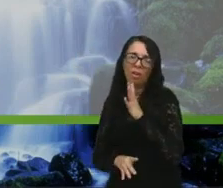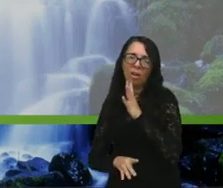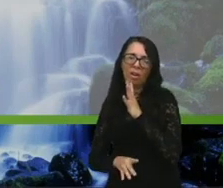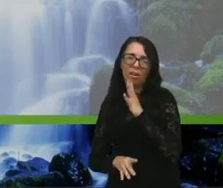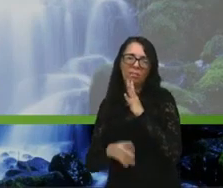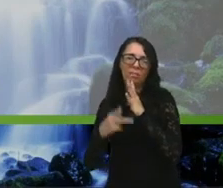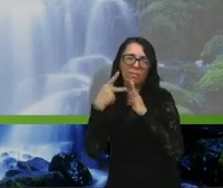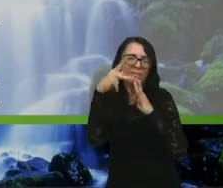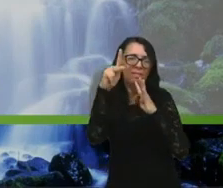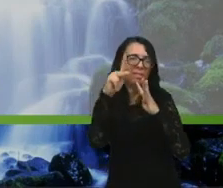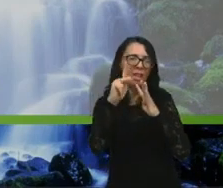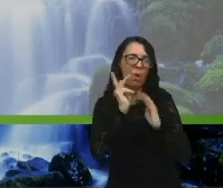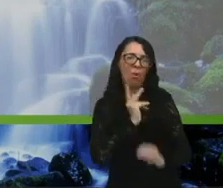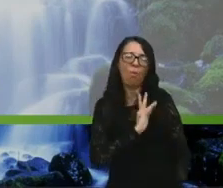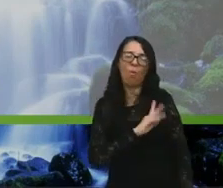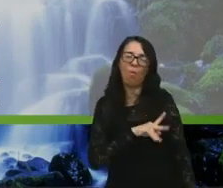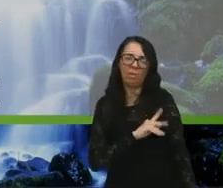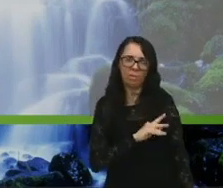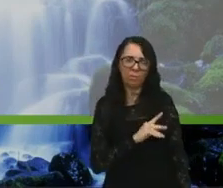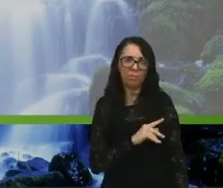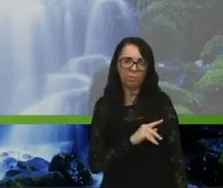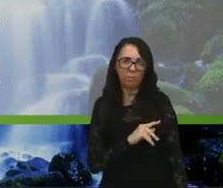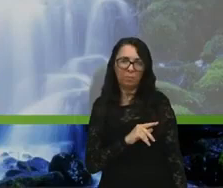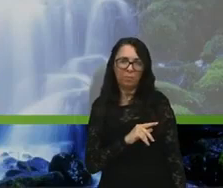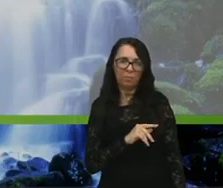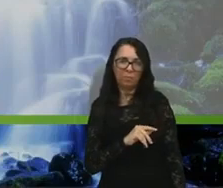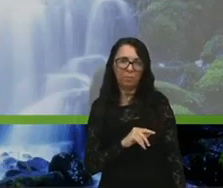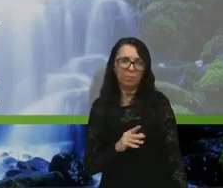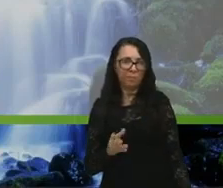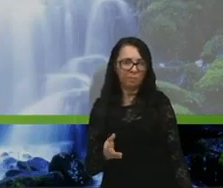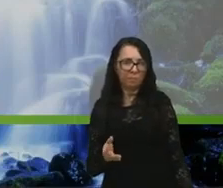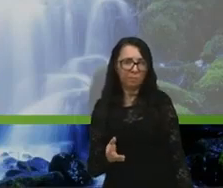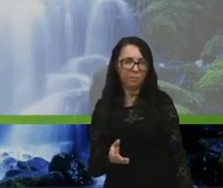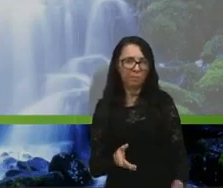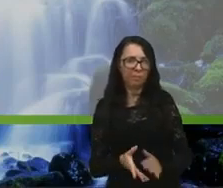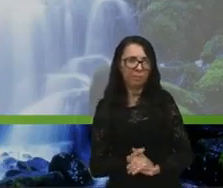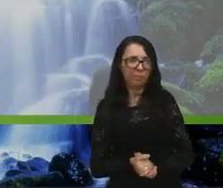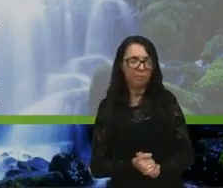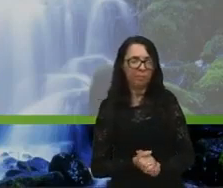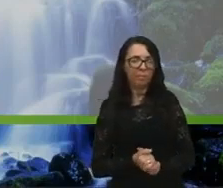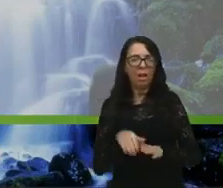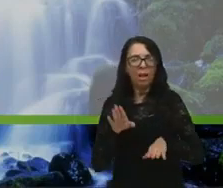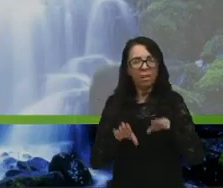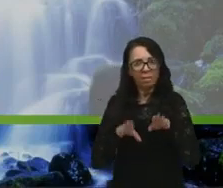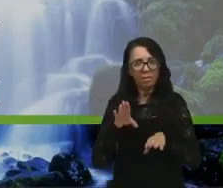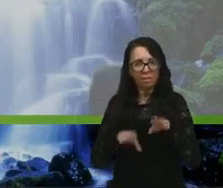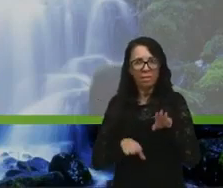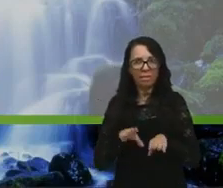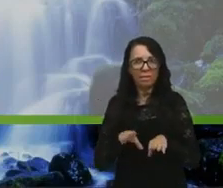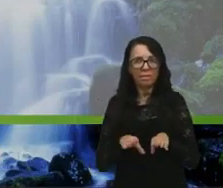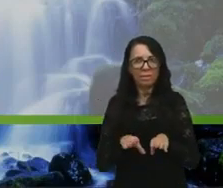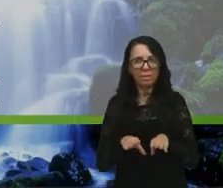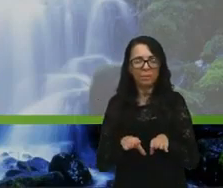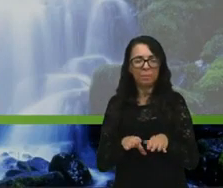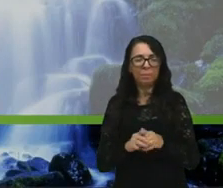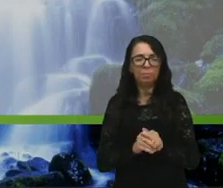Deus, eu não tenho nada com contribuir. Deus está dizendo: você tem aí, mas você não quer contribuir. Porque ambição,